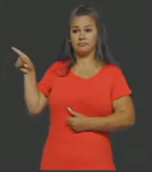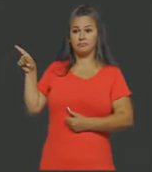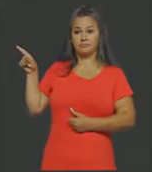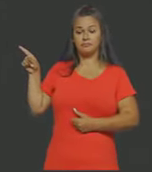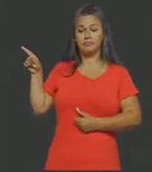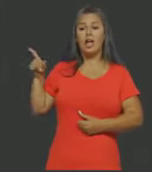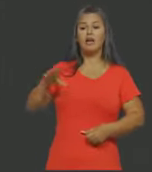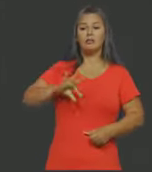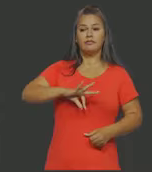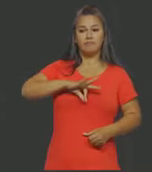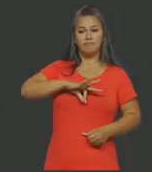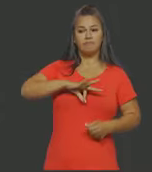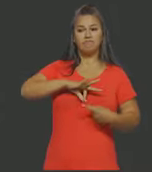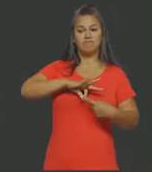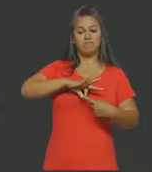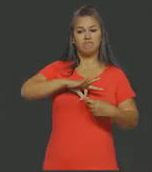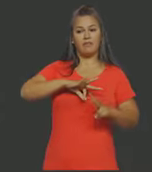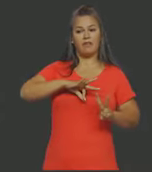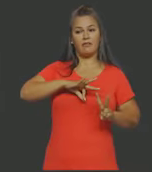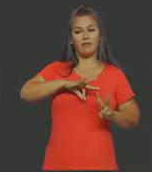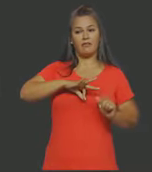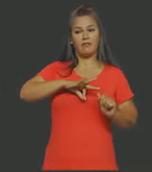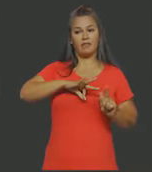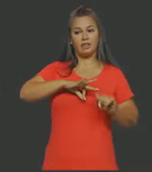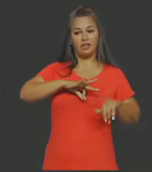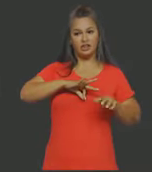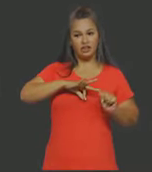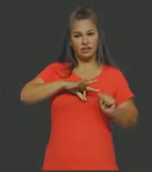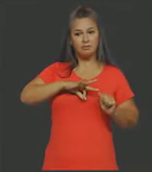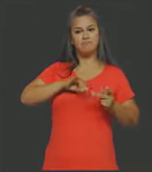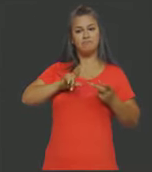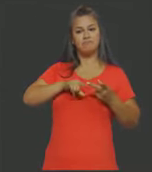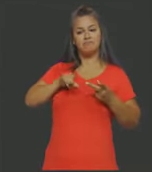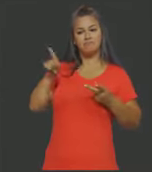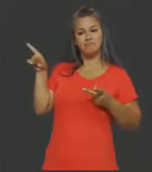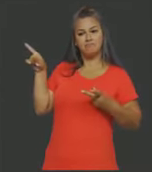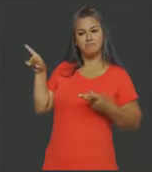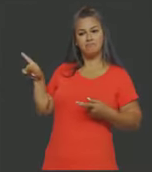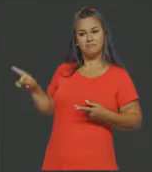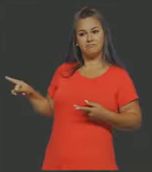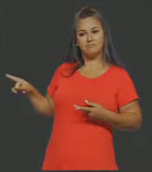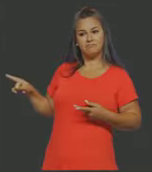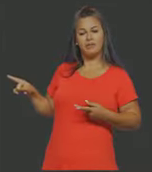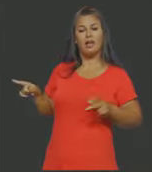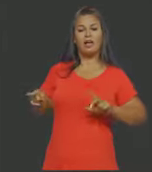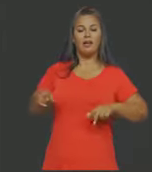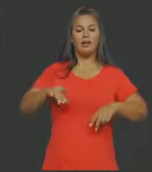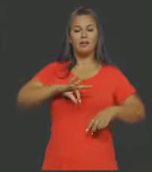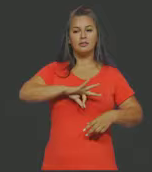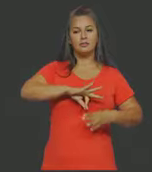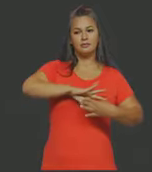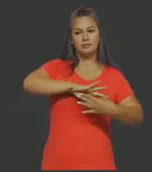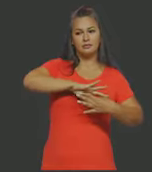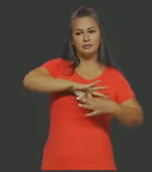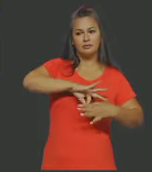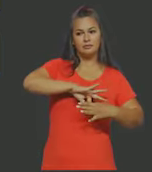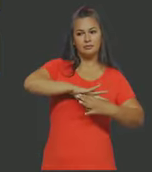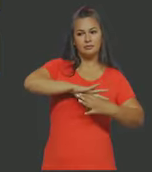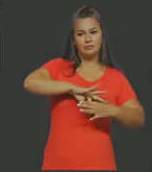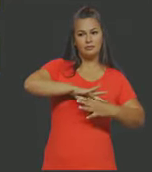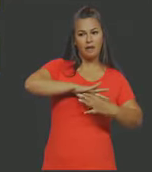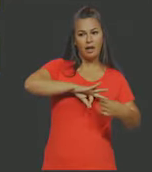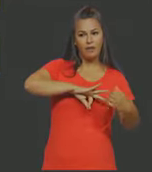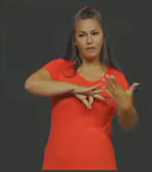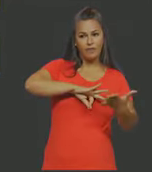gameta masculino, que são os espermatozoides. E a vulva, que é a parte externa do sistema reprodutor